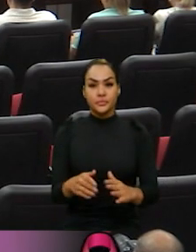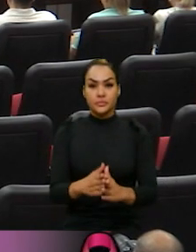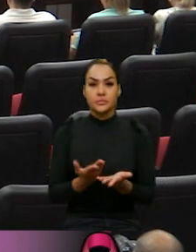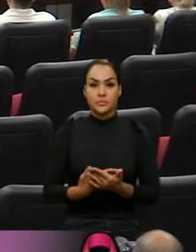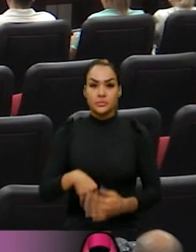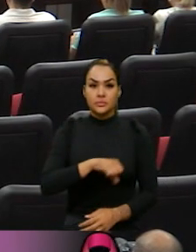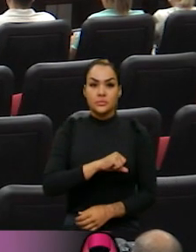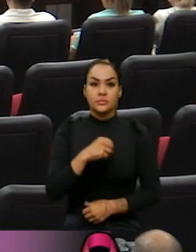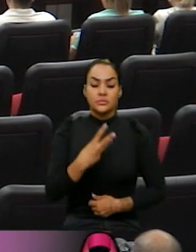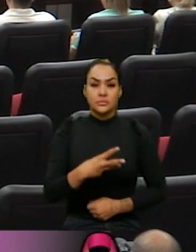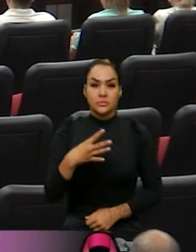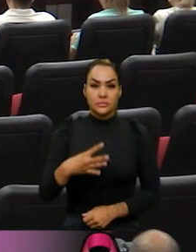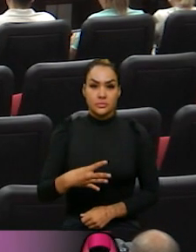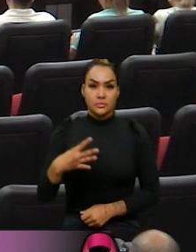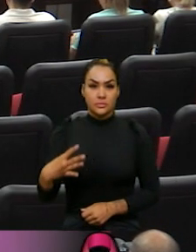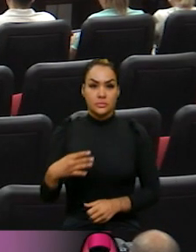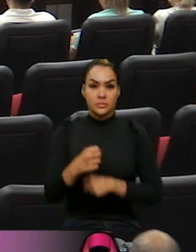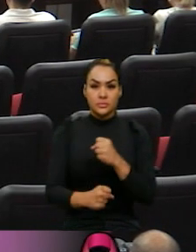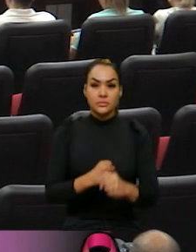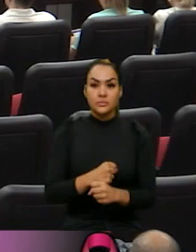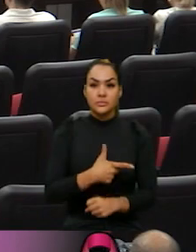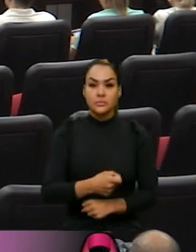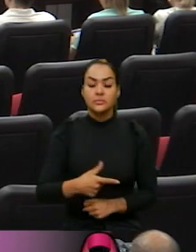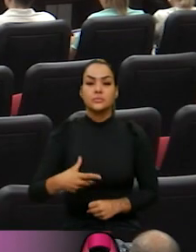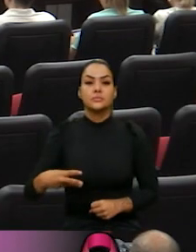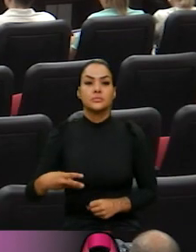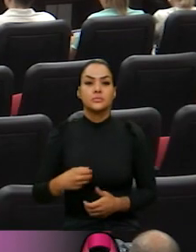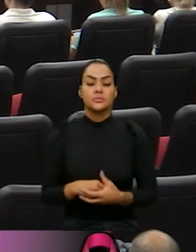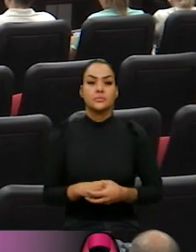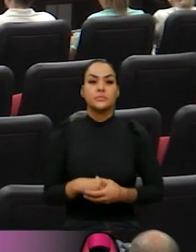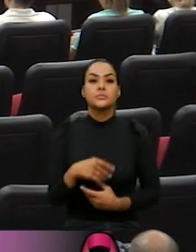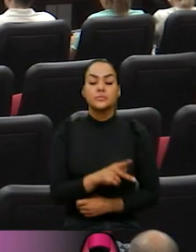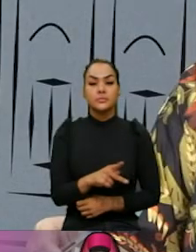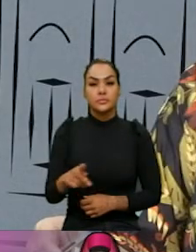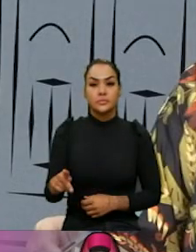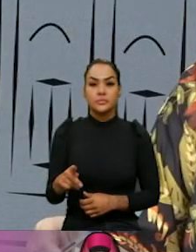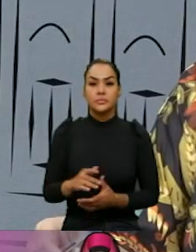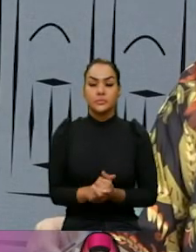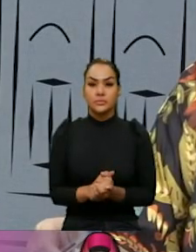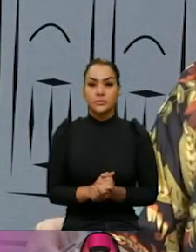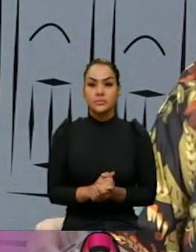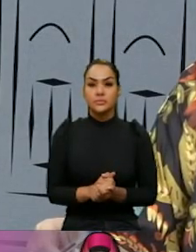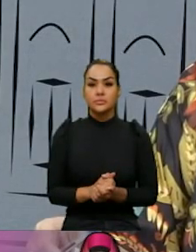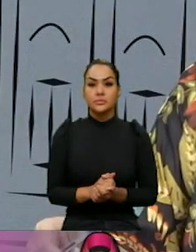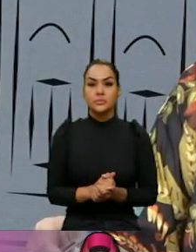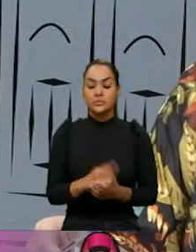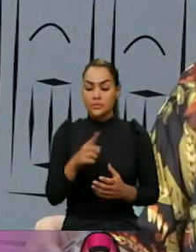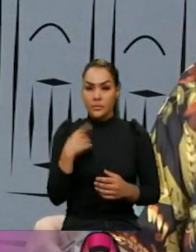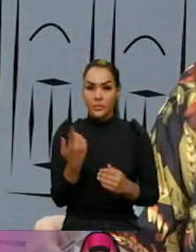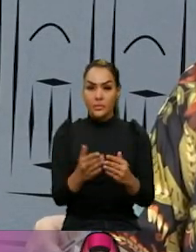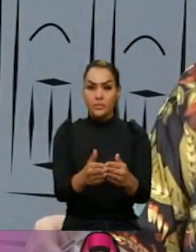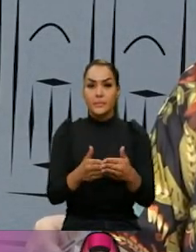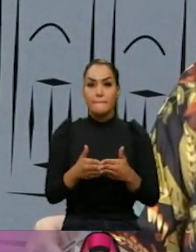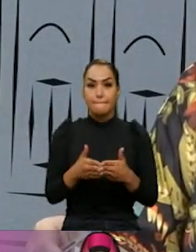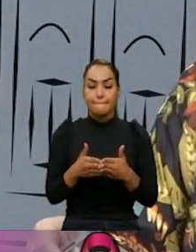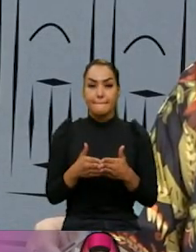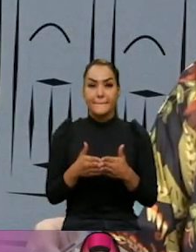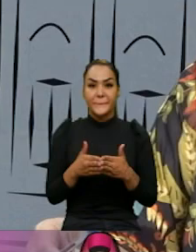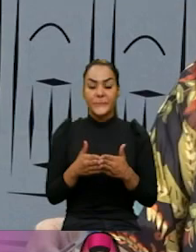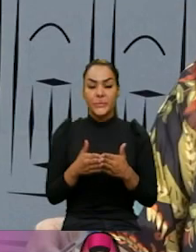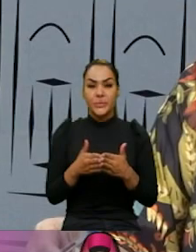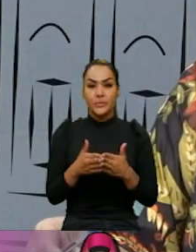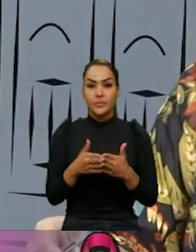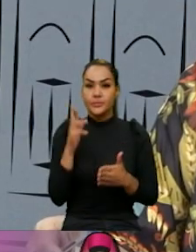número 344 de 2023. Senhora presidente, requeremos, ouvido o plenário na forma